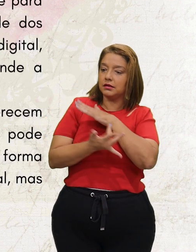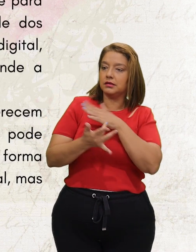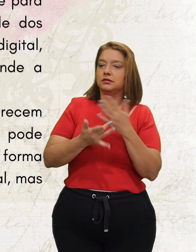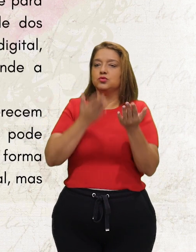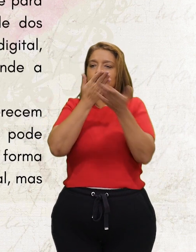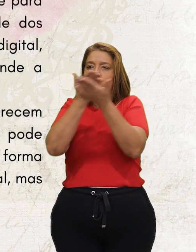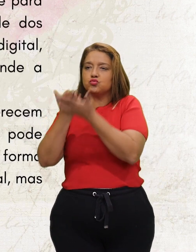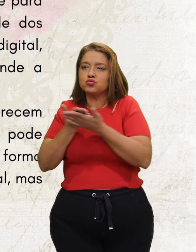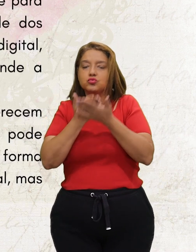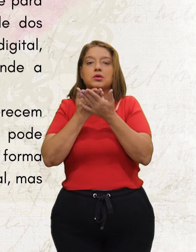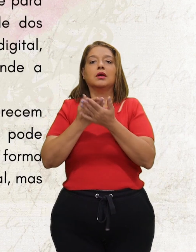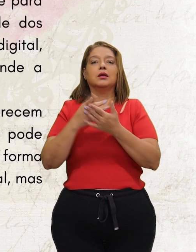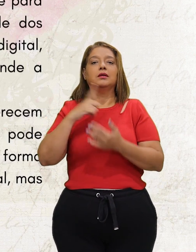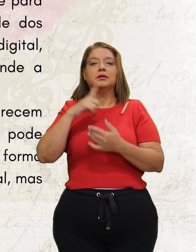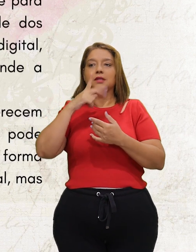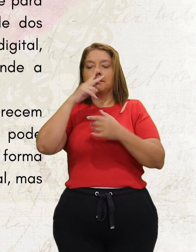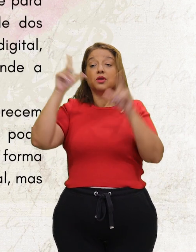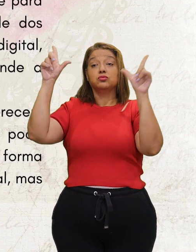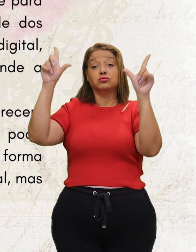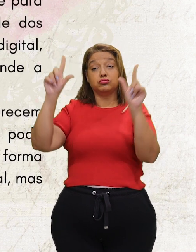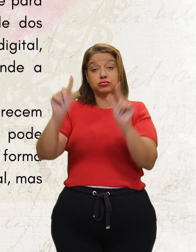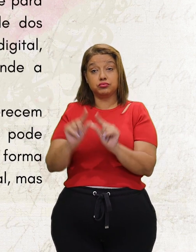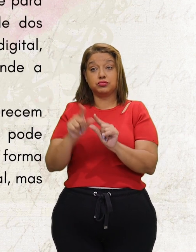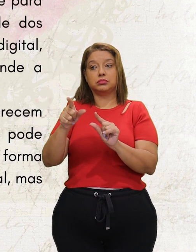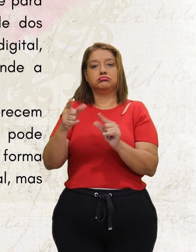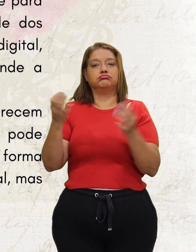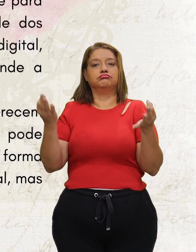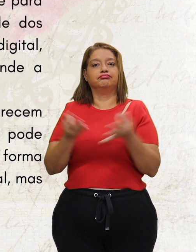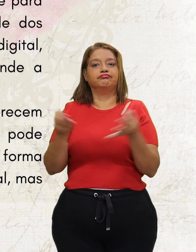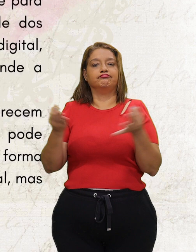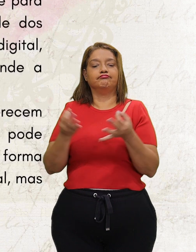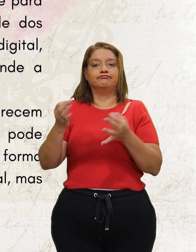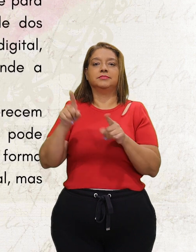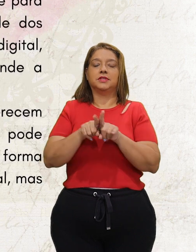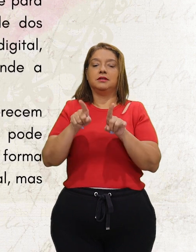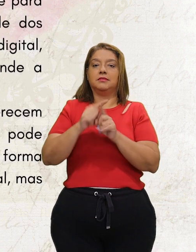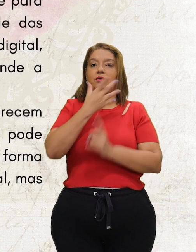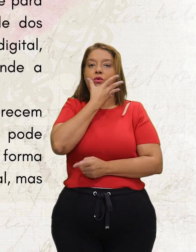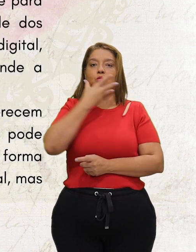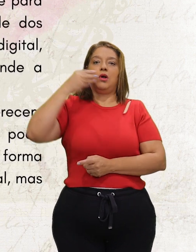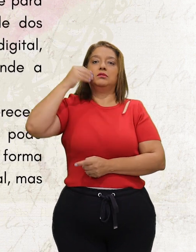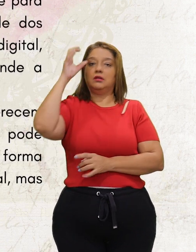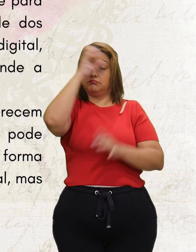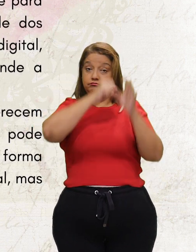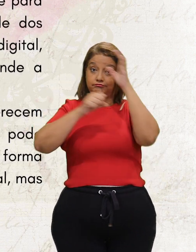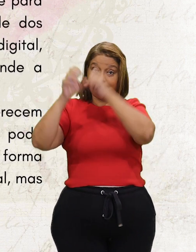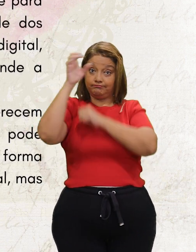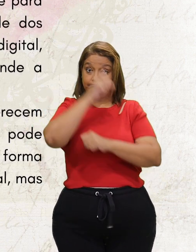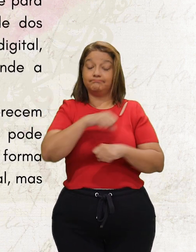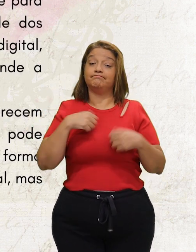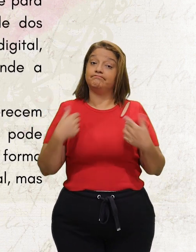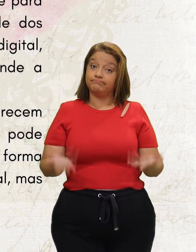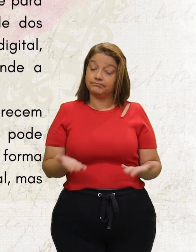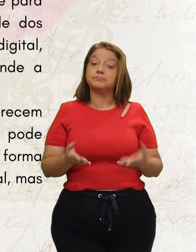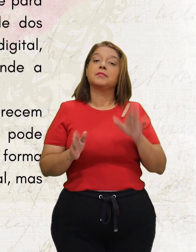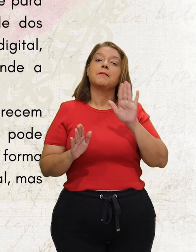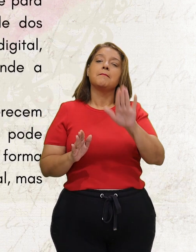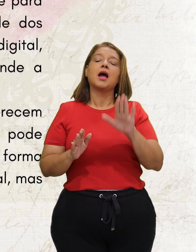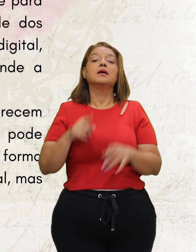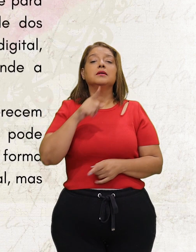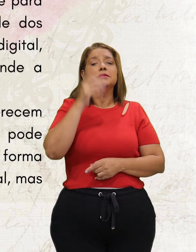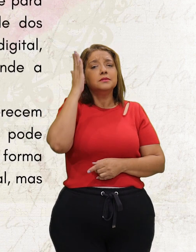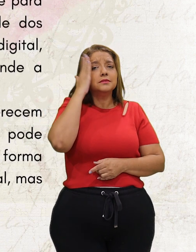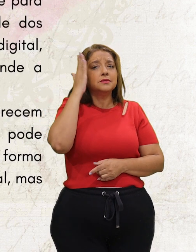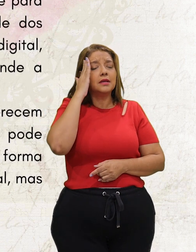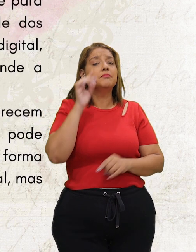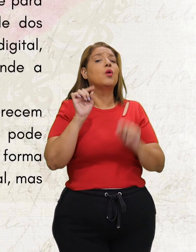deveres escolares, tende a diminuir a eficiência e a qualidade do aprendizado. Por outro lado, é